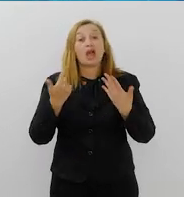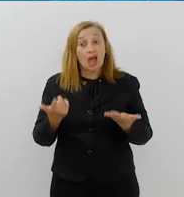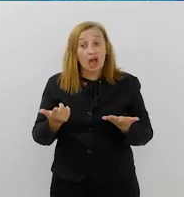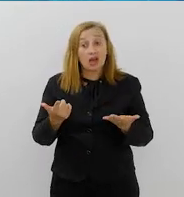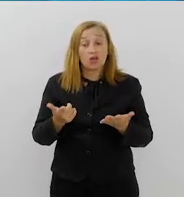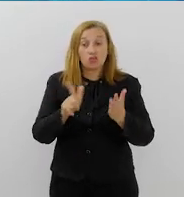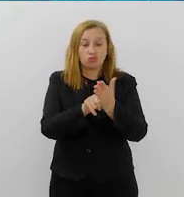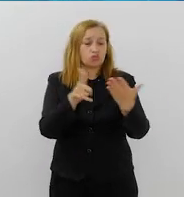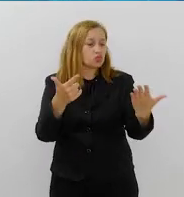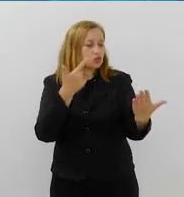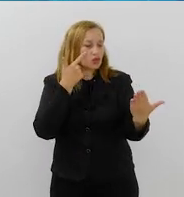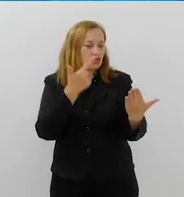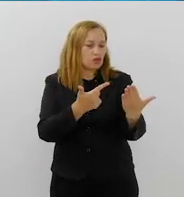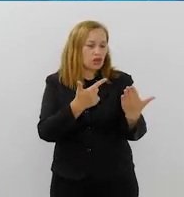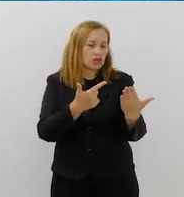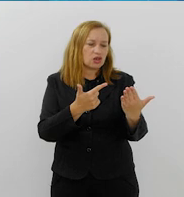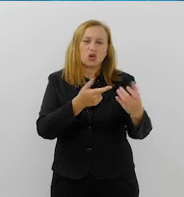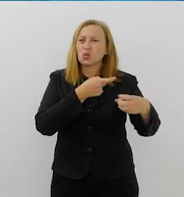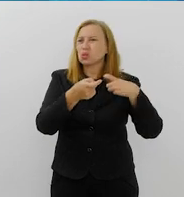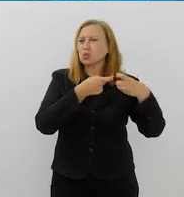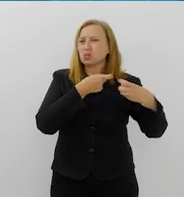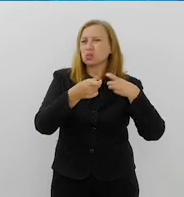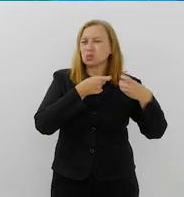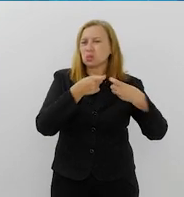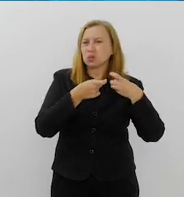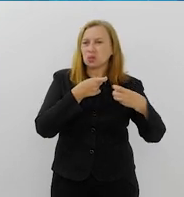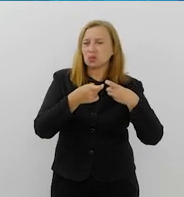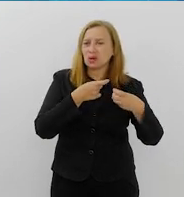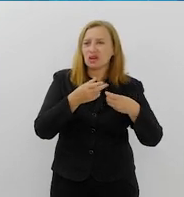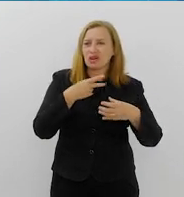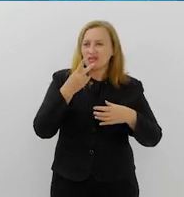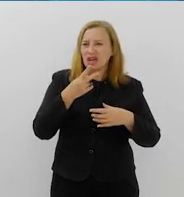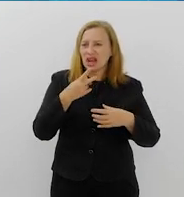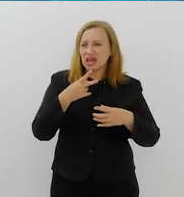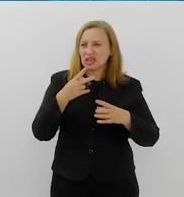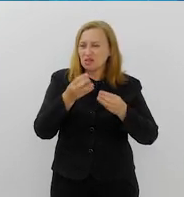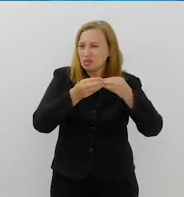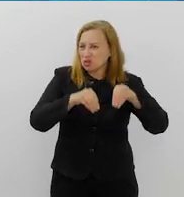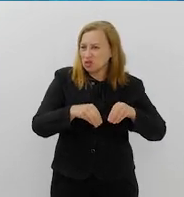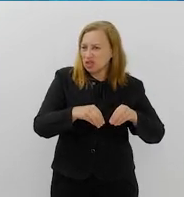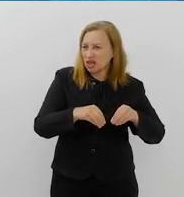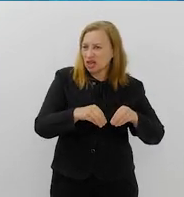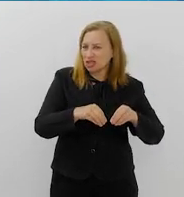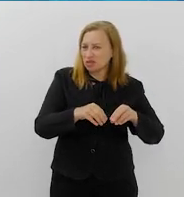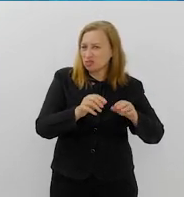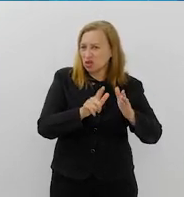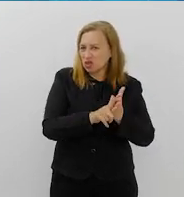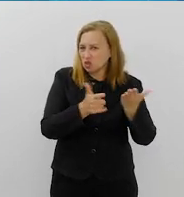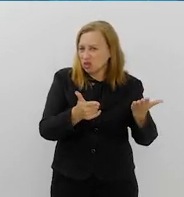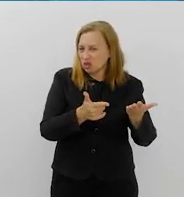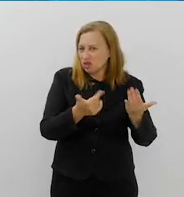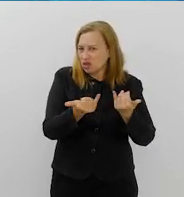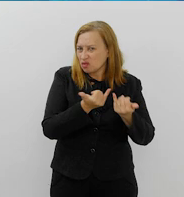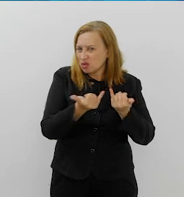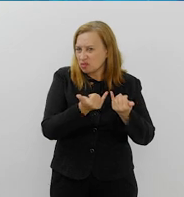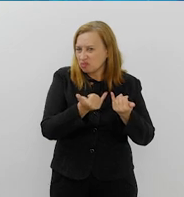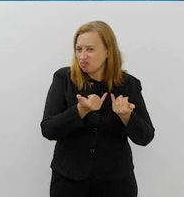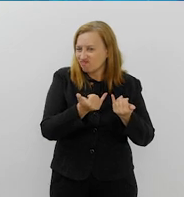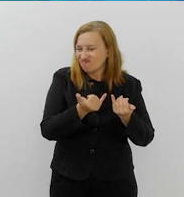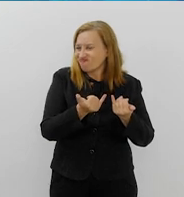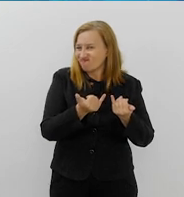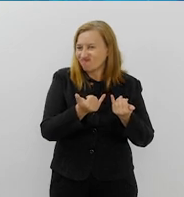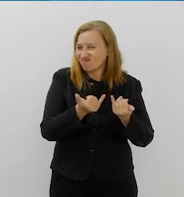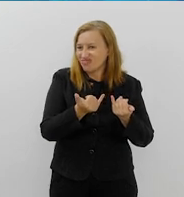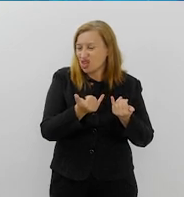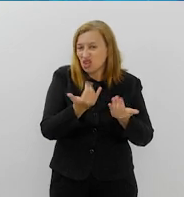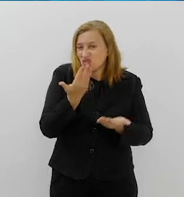eu vou para o jornal e onde eu vou assistir guerras e vou falar que eu estou sendo me afetado por aquele jornal, aquela